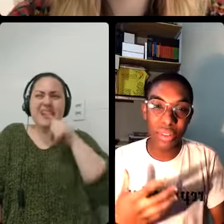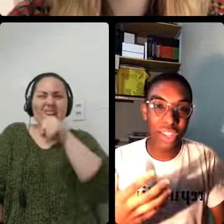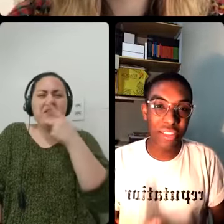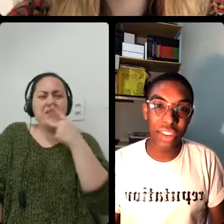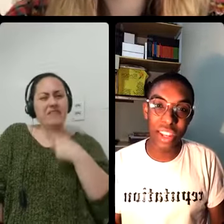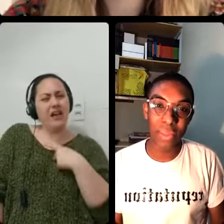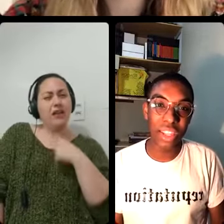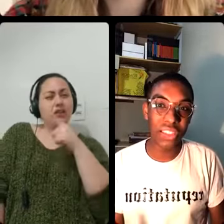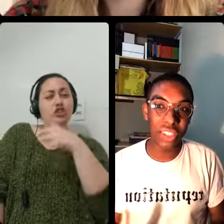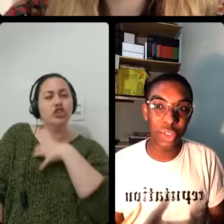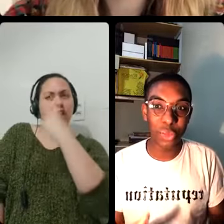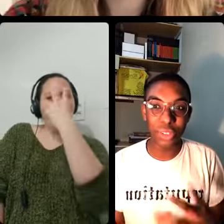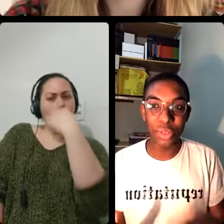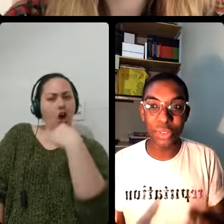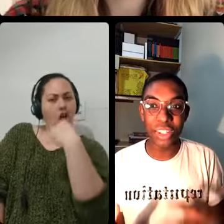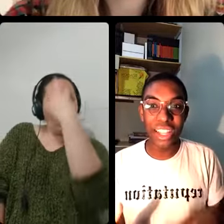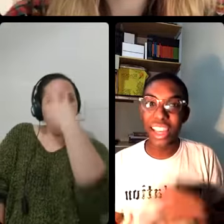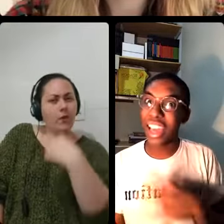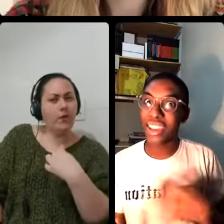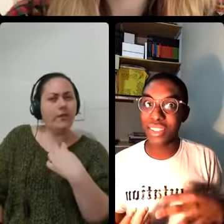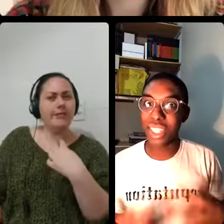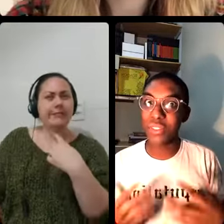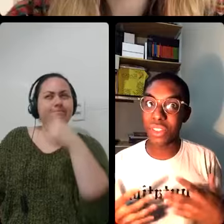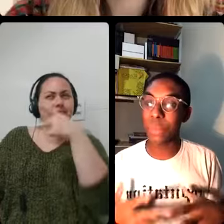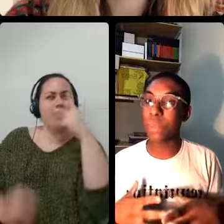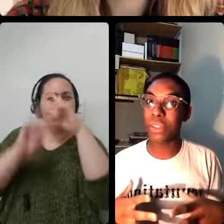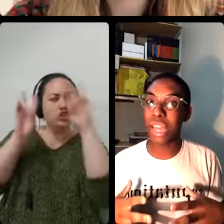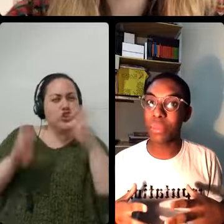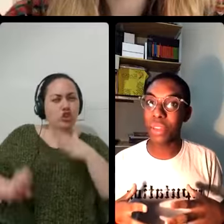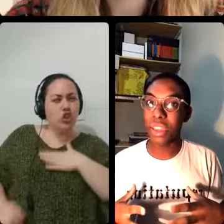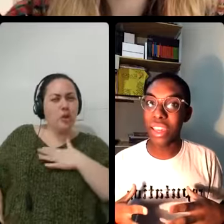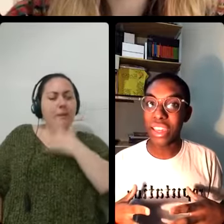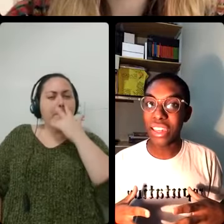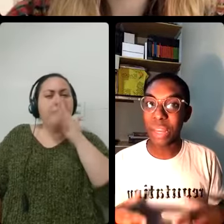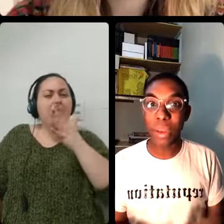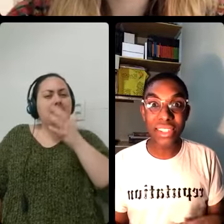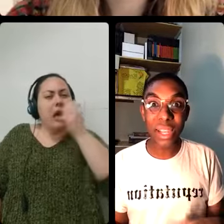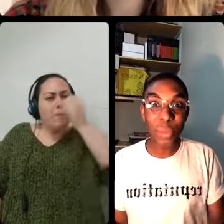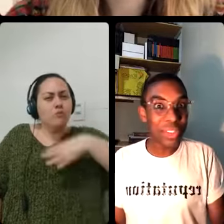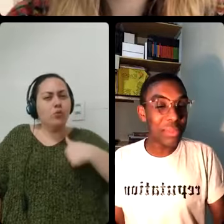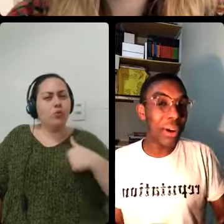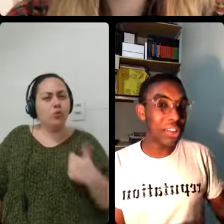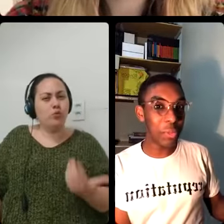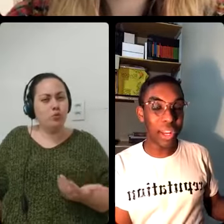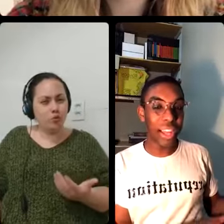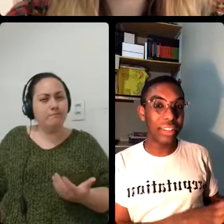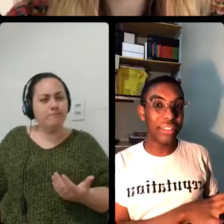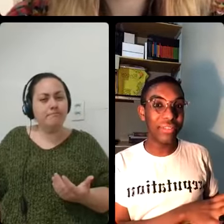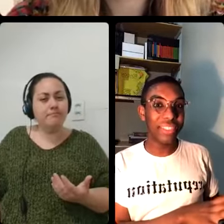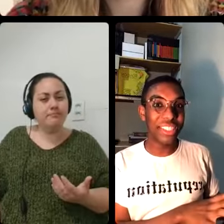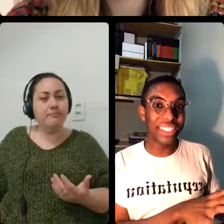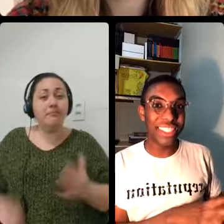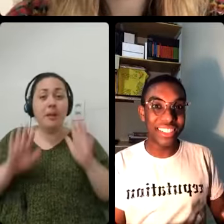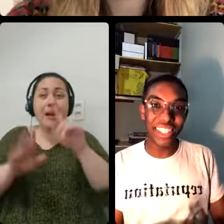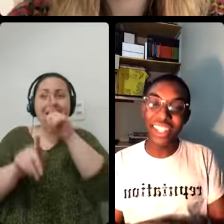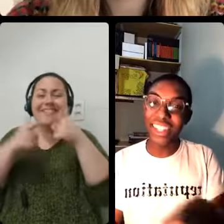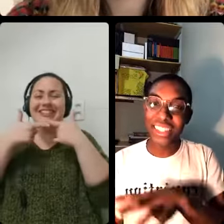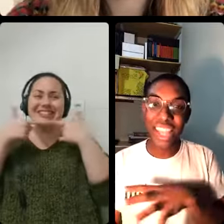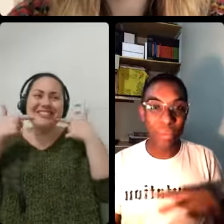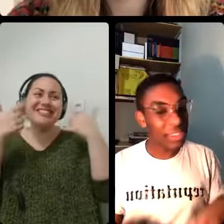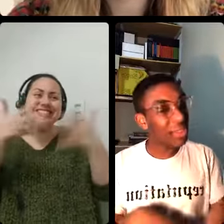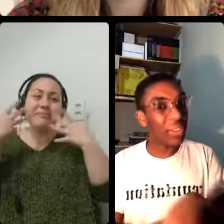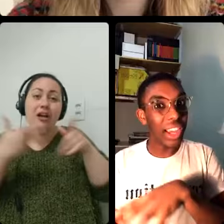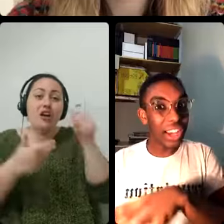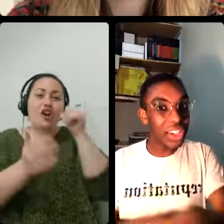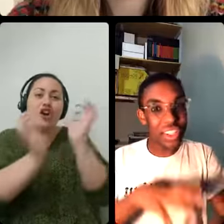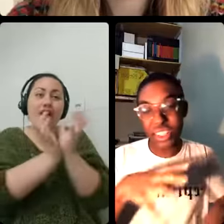jeito que ele se referia a mim, tava sendo muito agressivo, assim, pra mim, sabe? E ele parecia muito simpático pra ela. Então, assim,